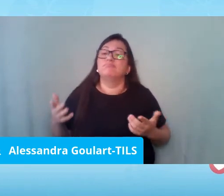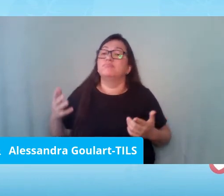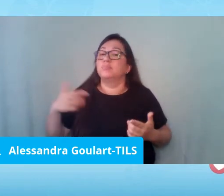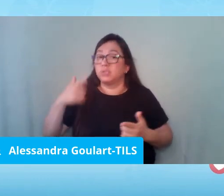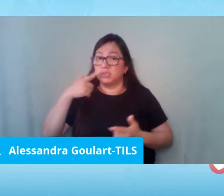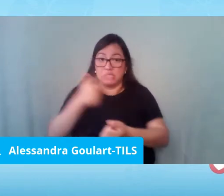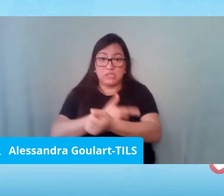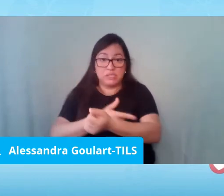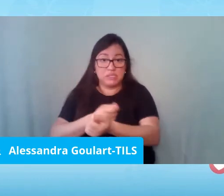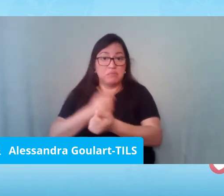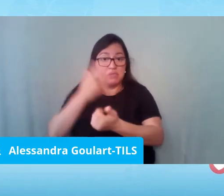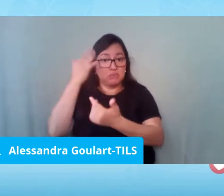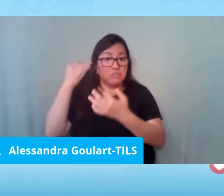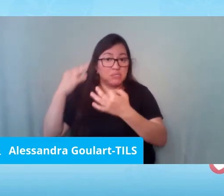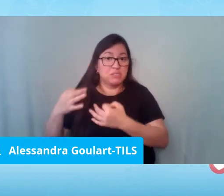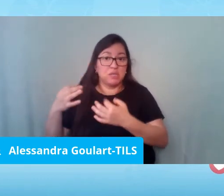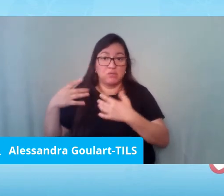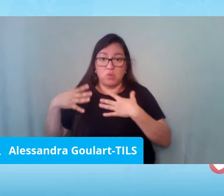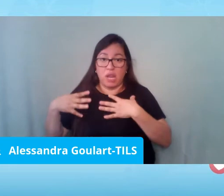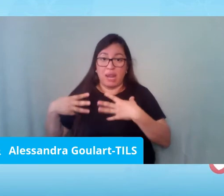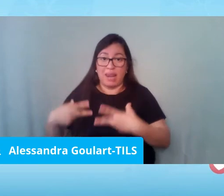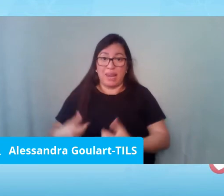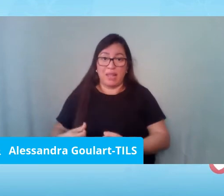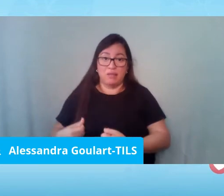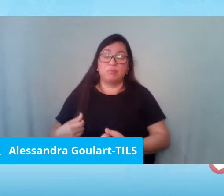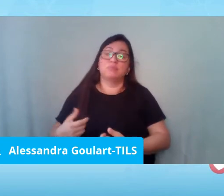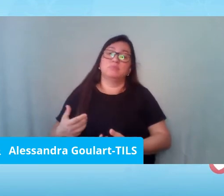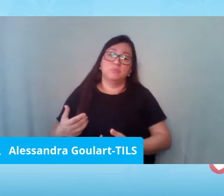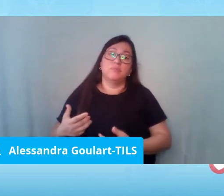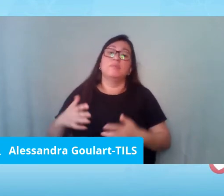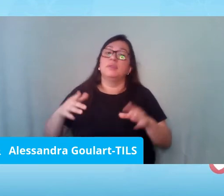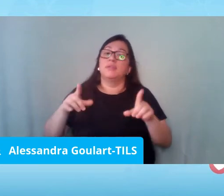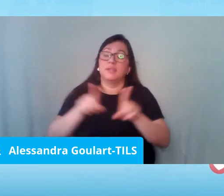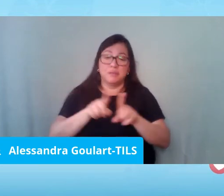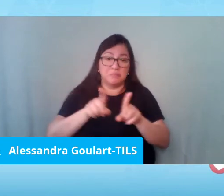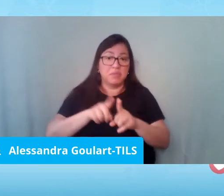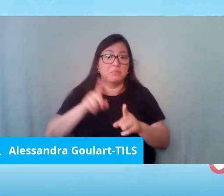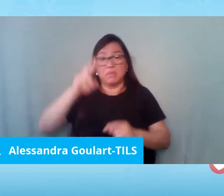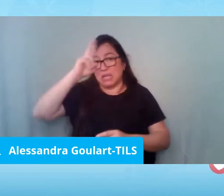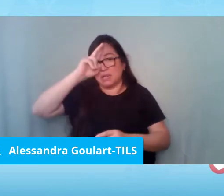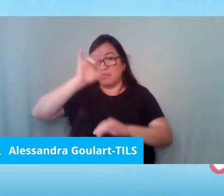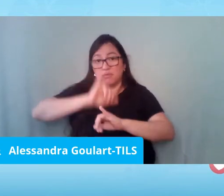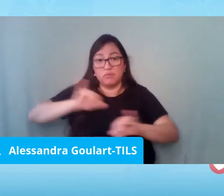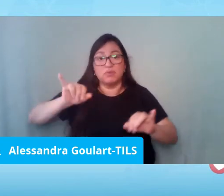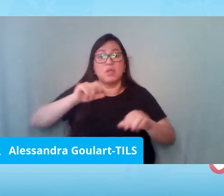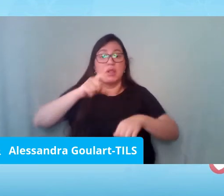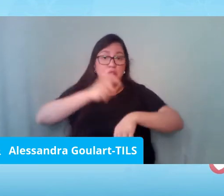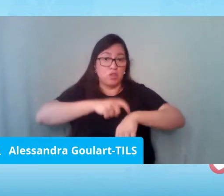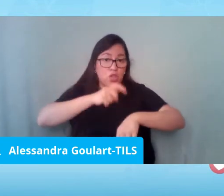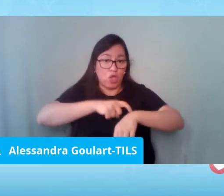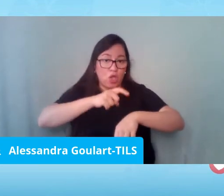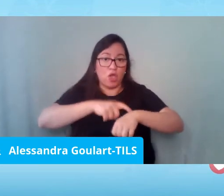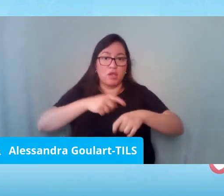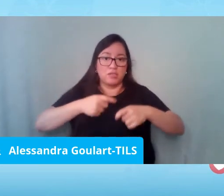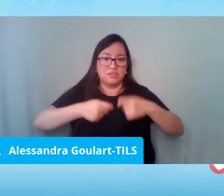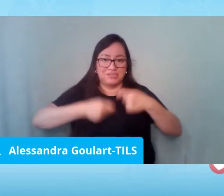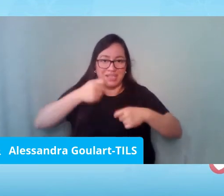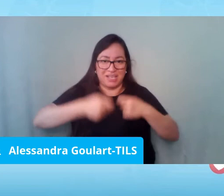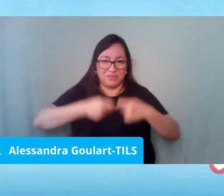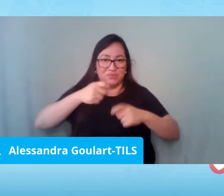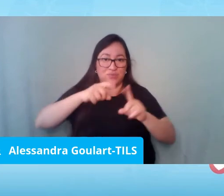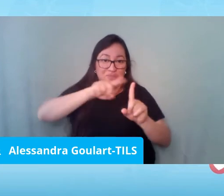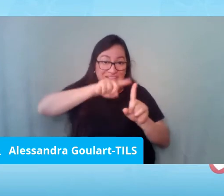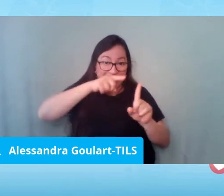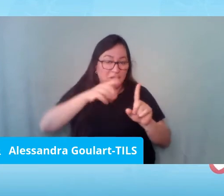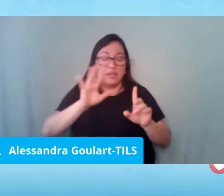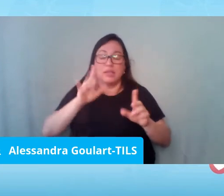ter uma orientação que é bem importante, que é o uso do preservativo durante a gestação e durante o aleitamento materno, para que a gente evite a